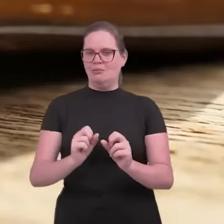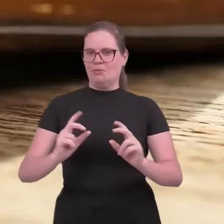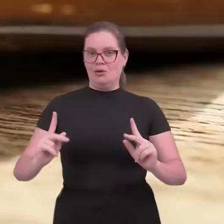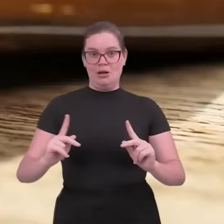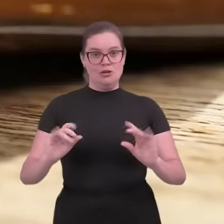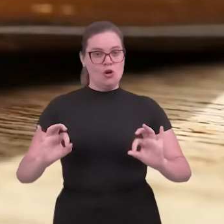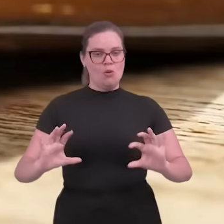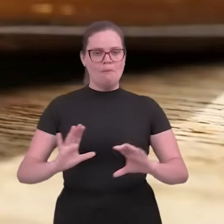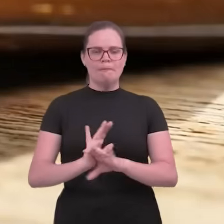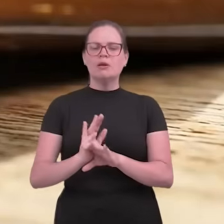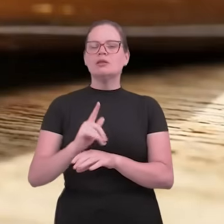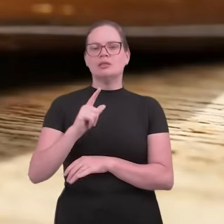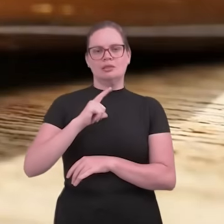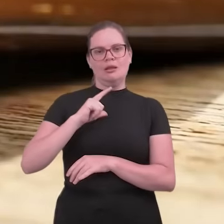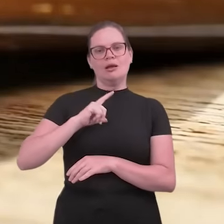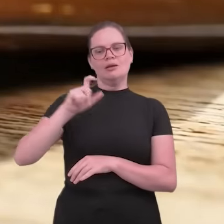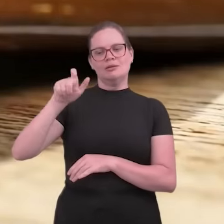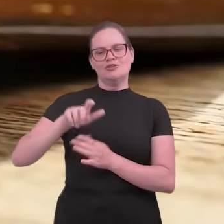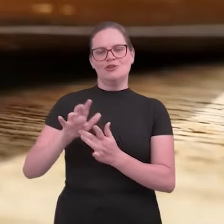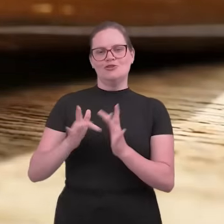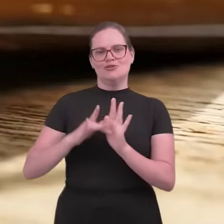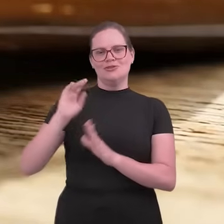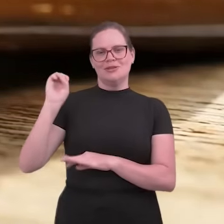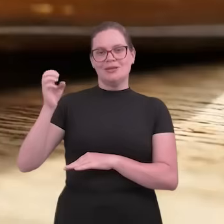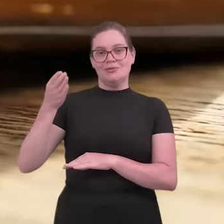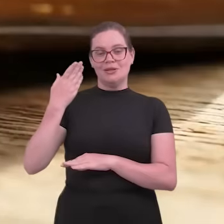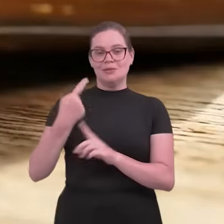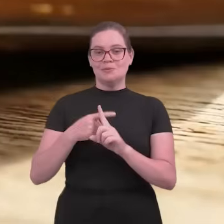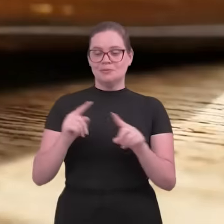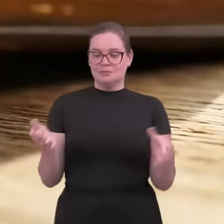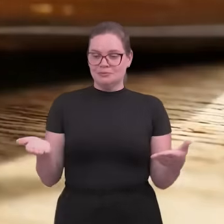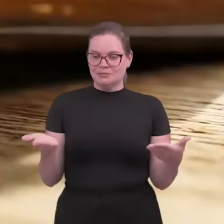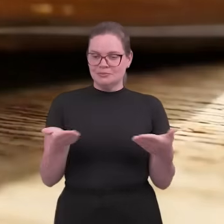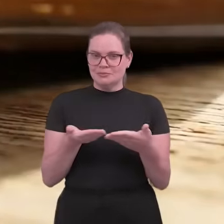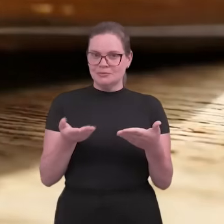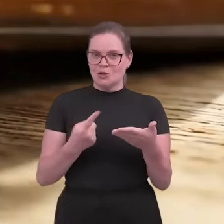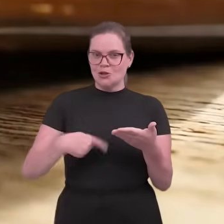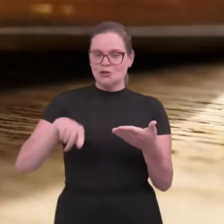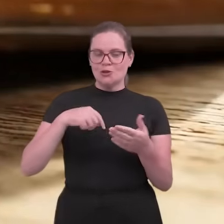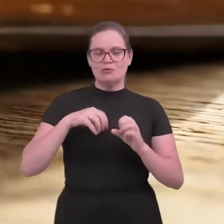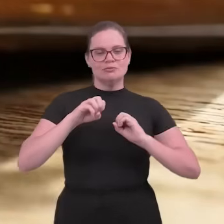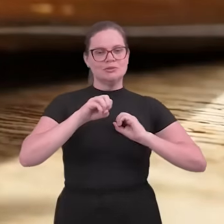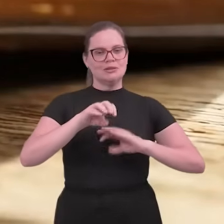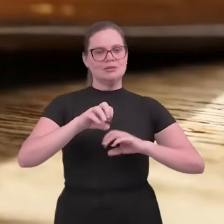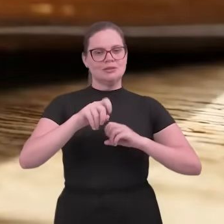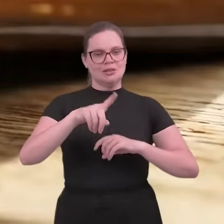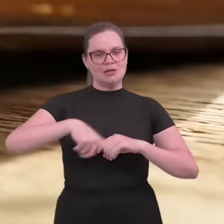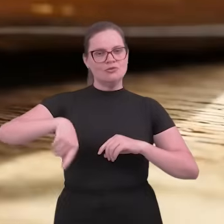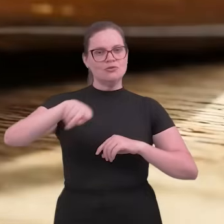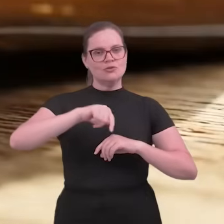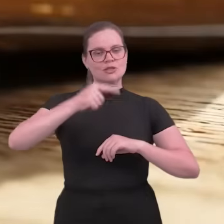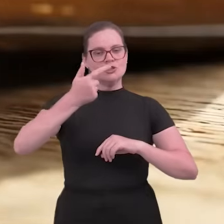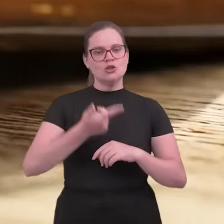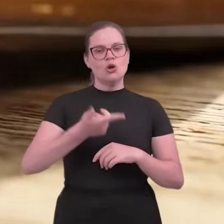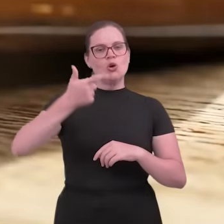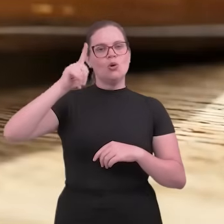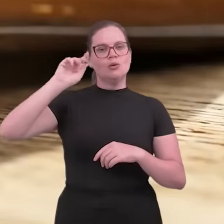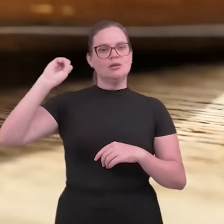E agora, nesse estudo, estamos transmitindo mais uma revelação de Jesus na